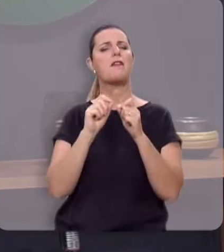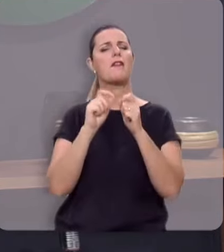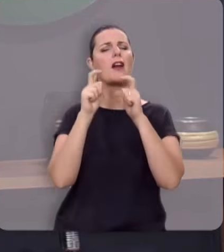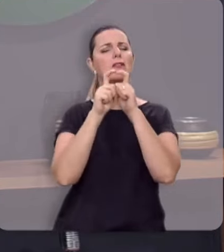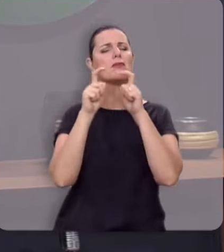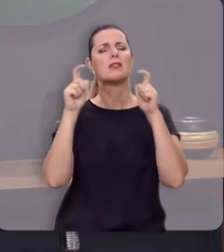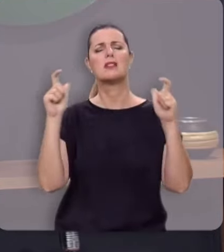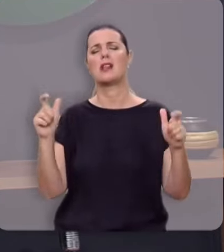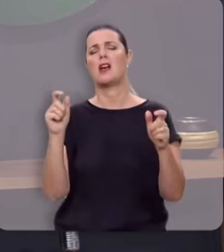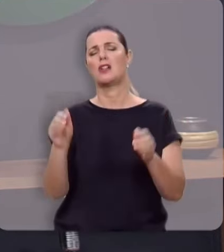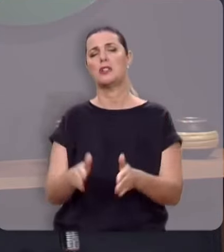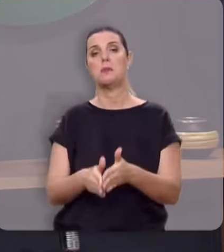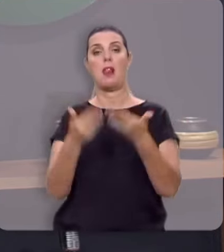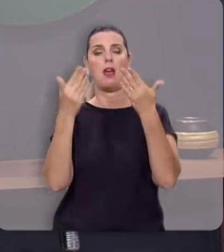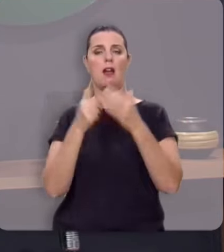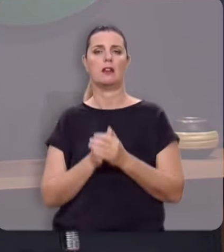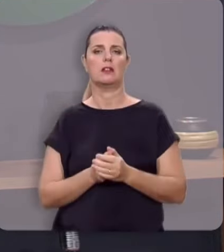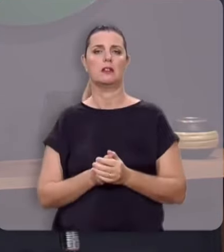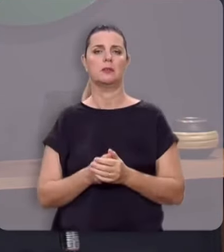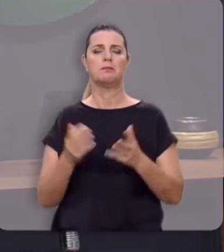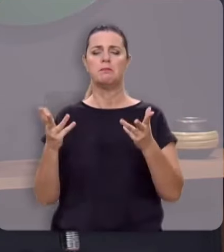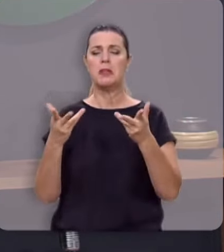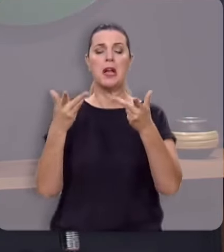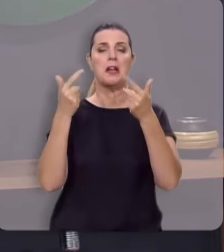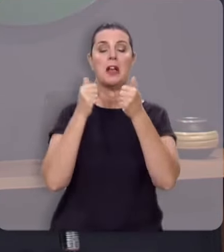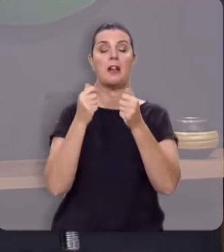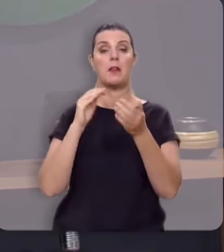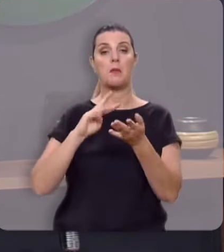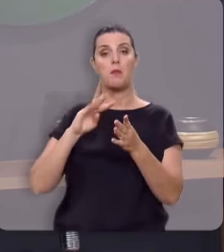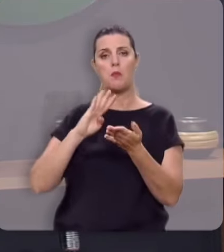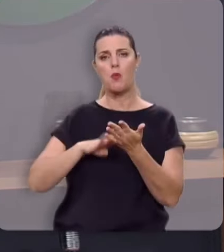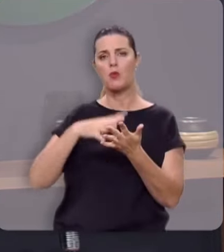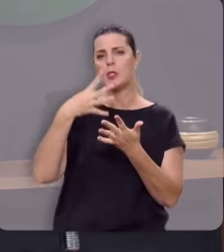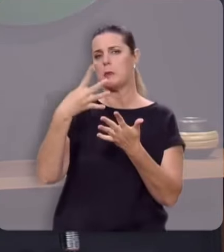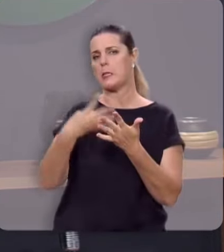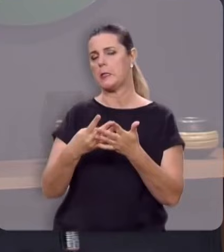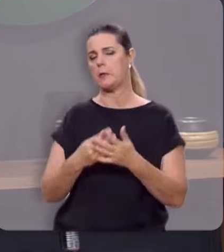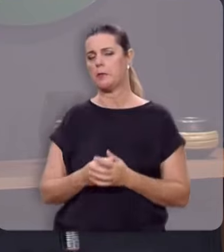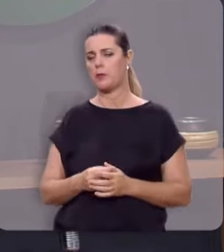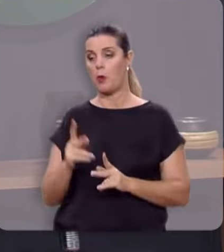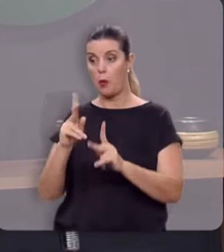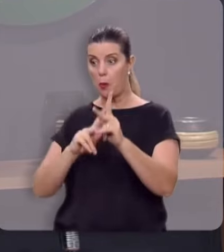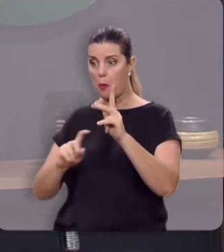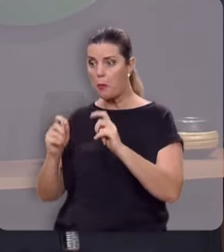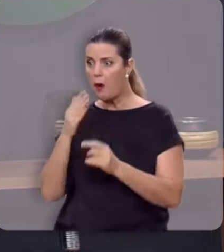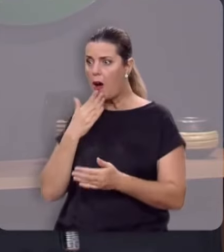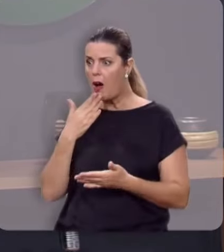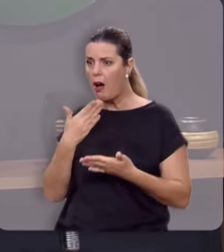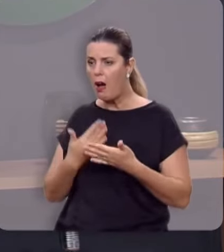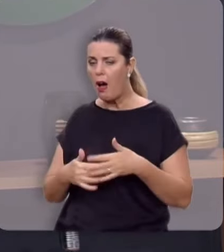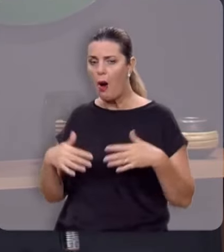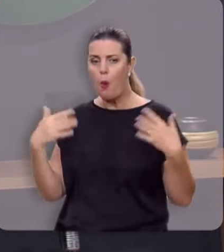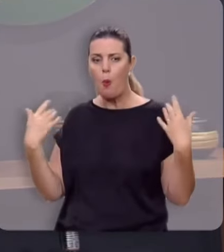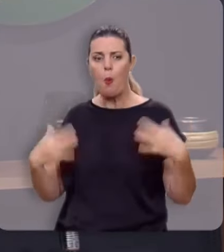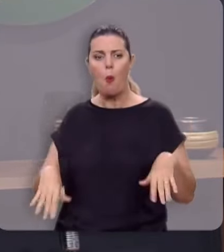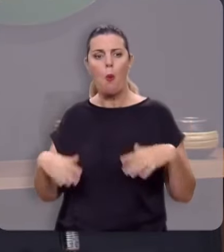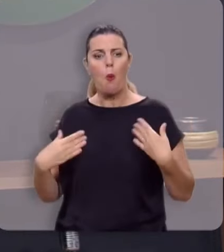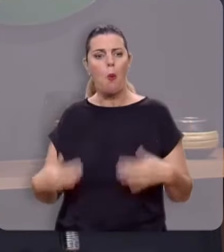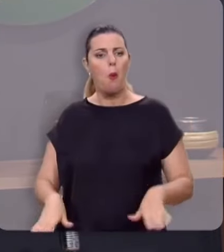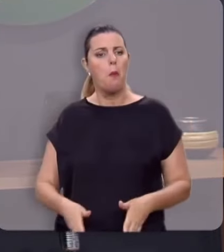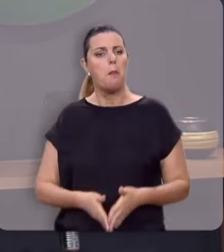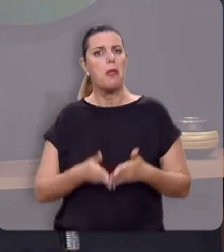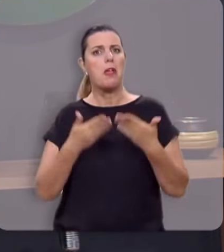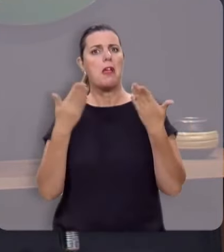realiza ali um grande milagre da multiplicação. A multidão fica tão encantada com esse milagre